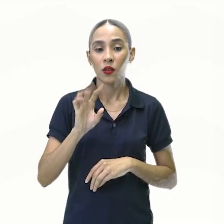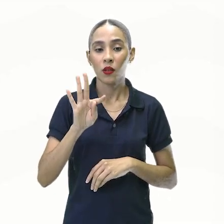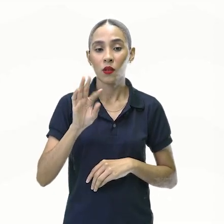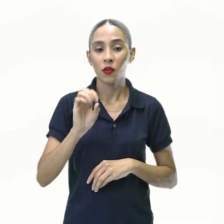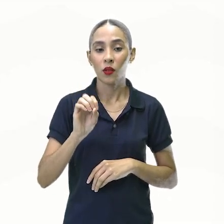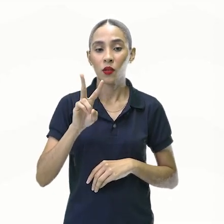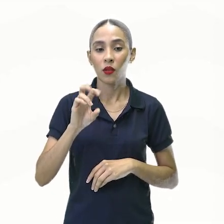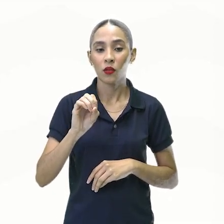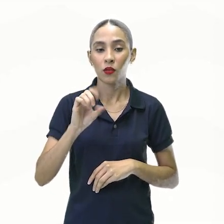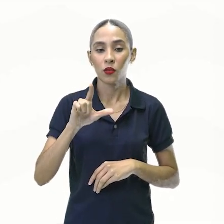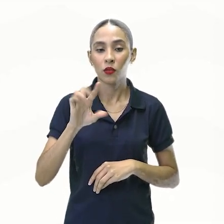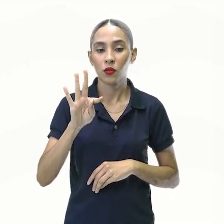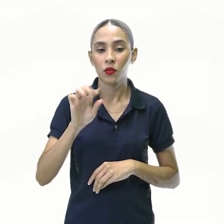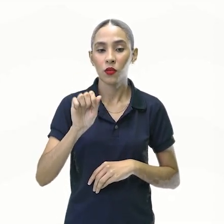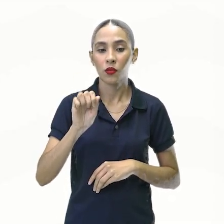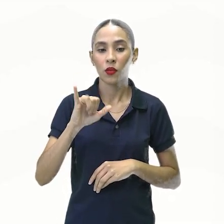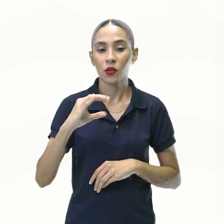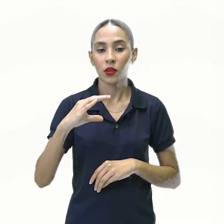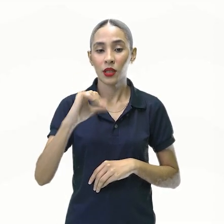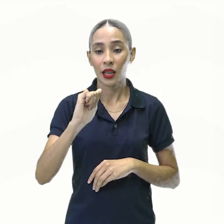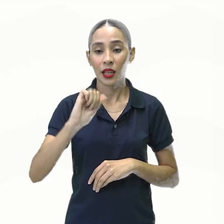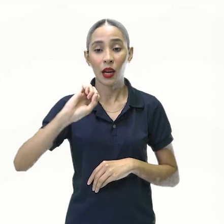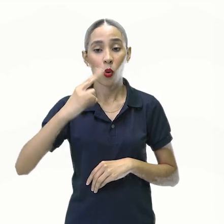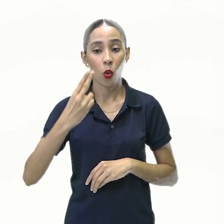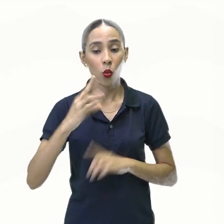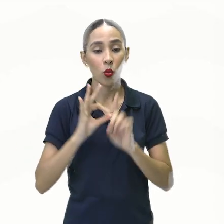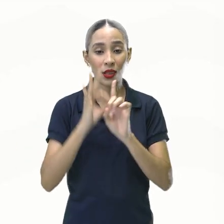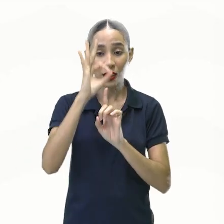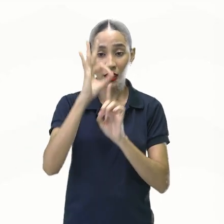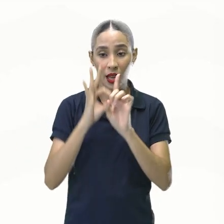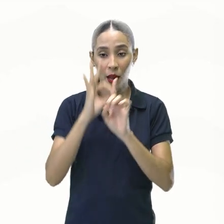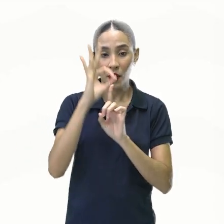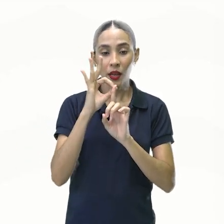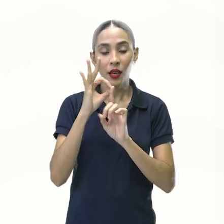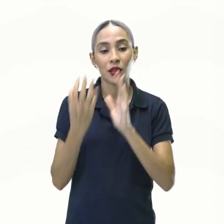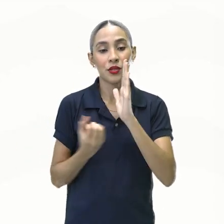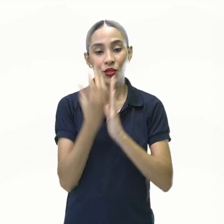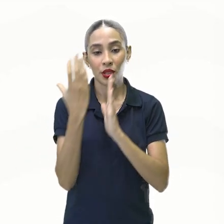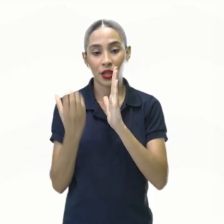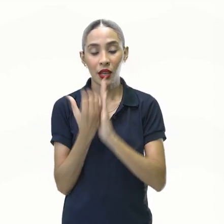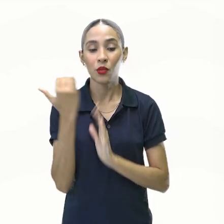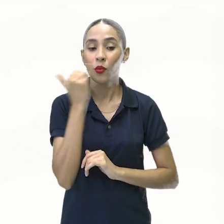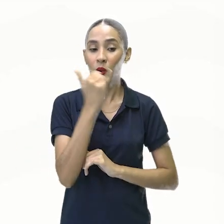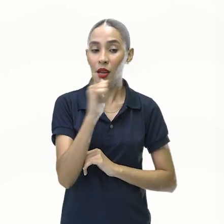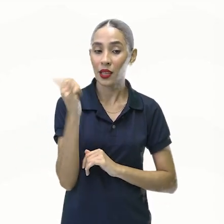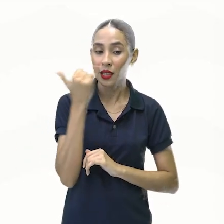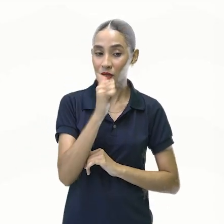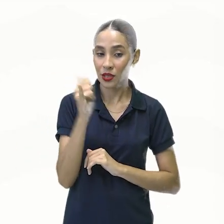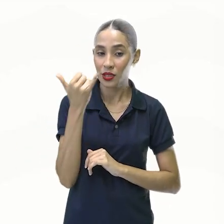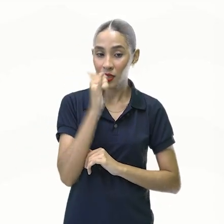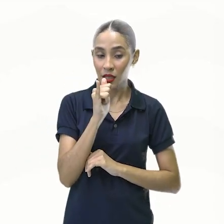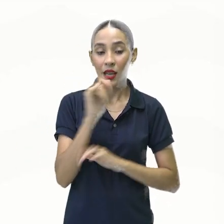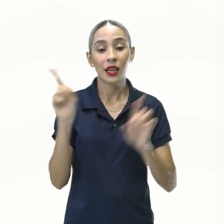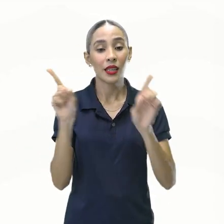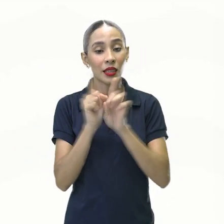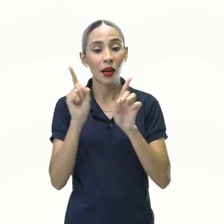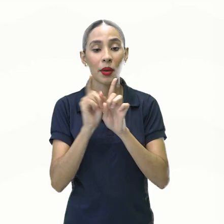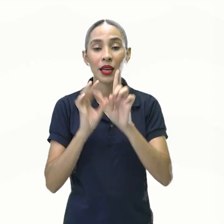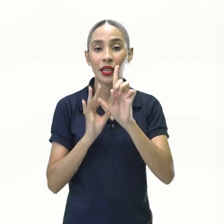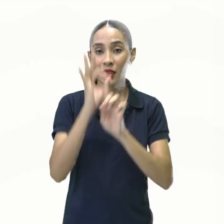fotovoltaica ou térmica, gerando energia elétrica e